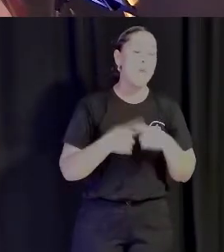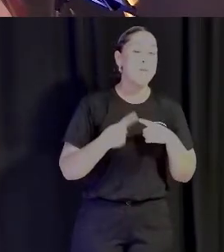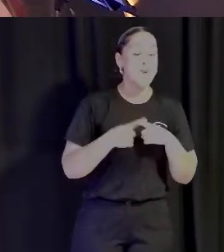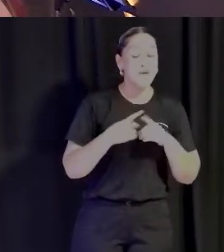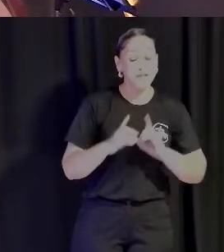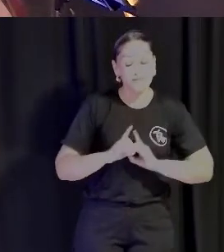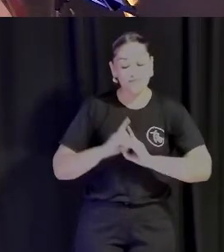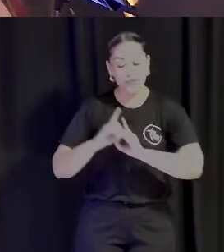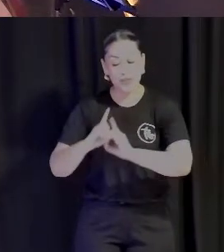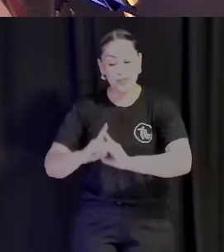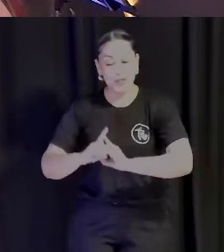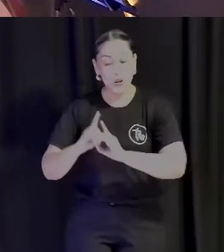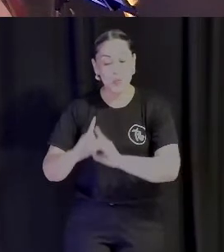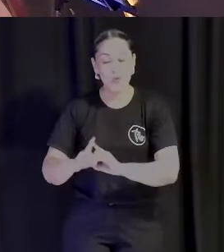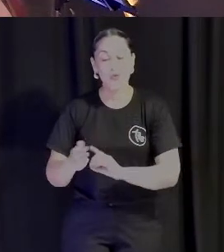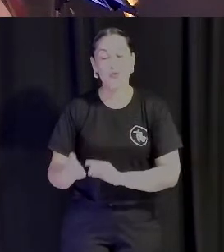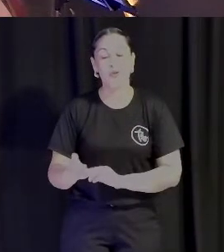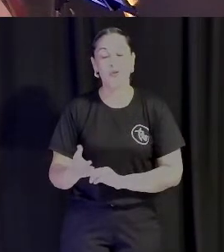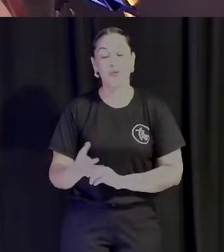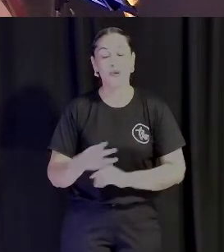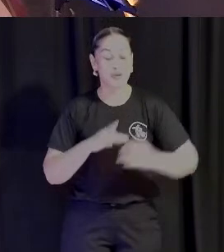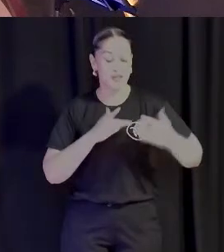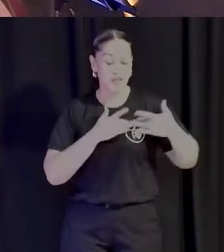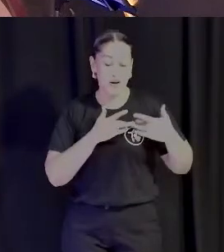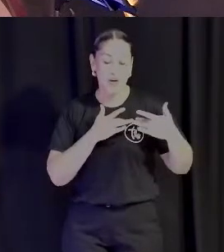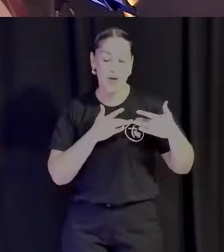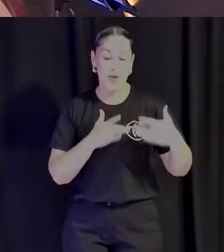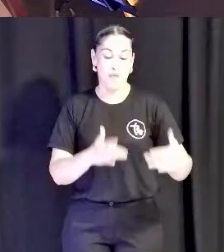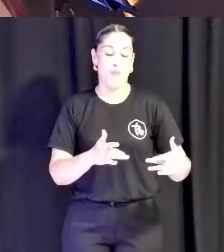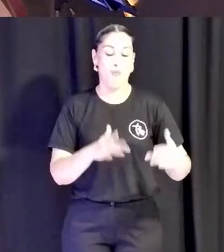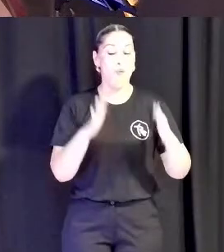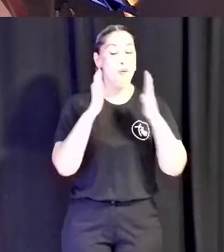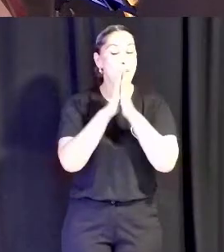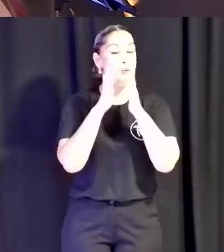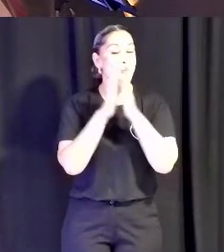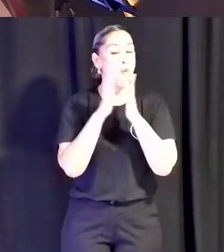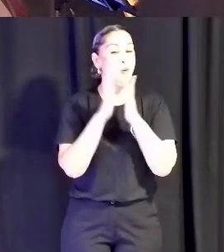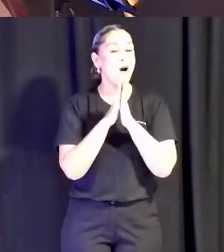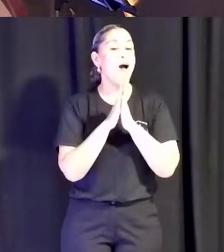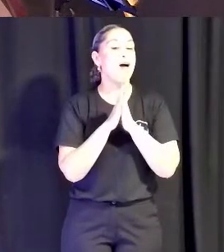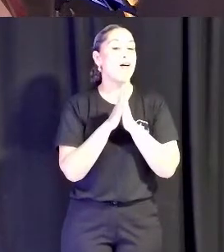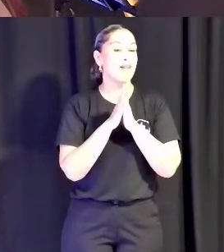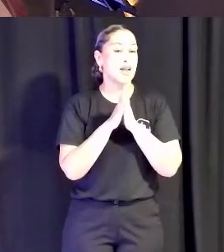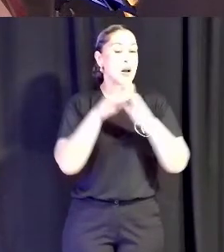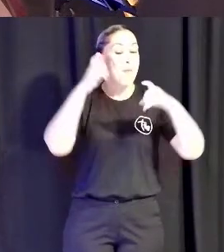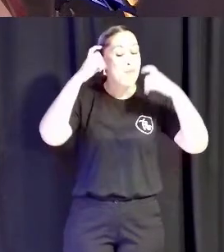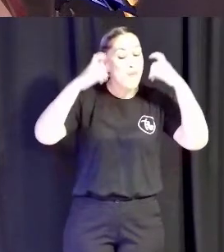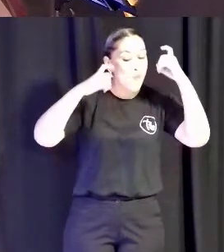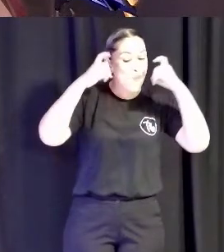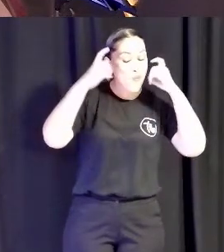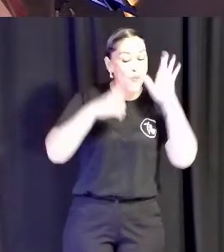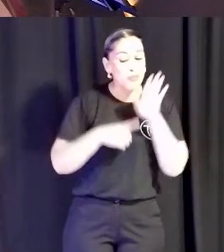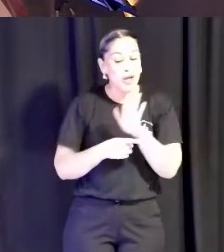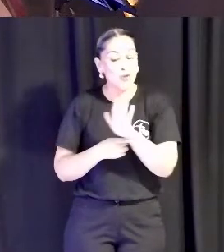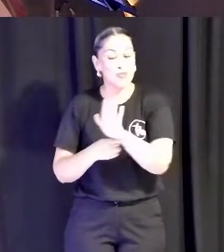discípulos de Jesus são generosos, são intercessores, eles se ocupam e preocupam.